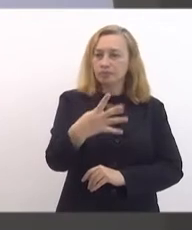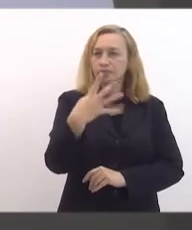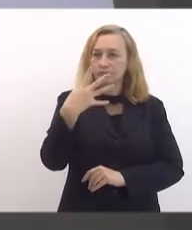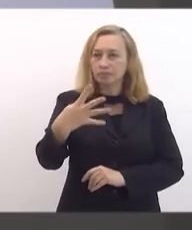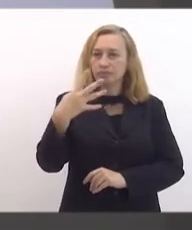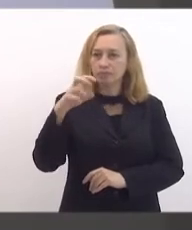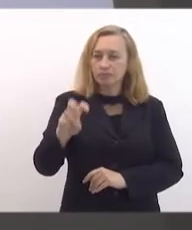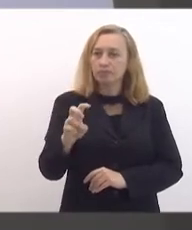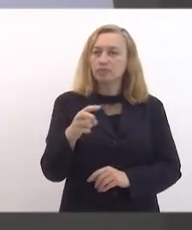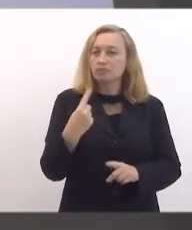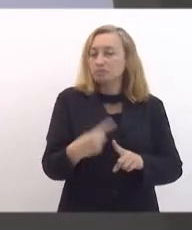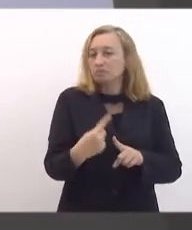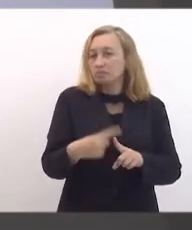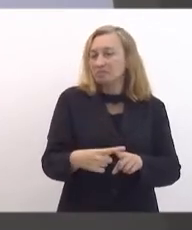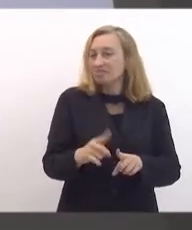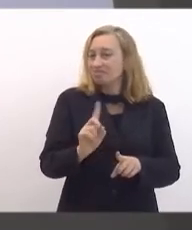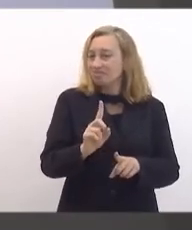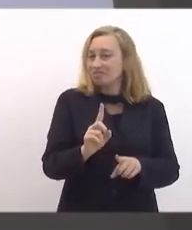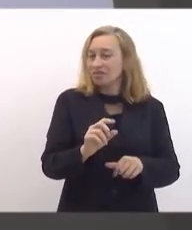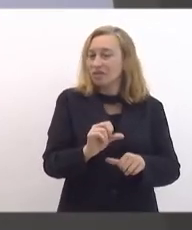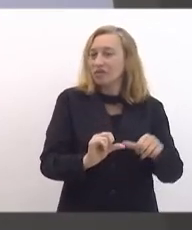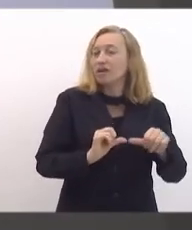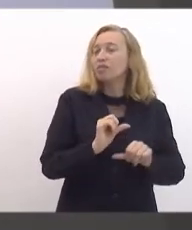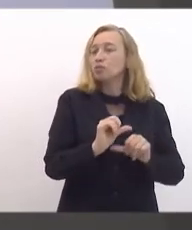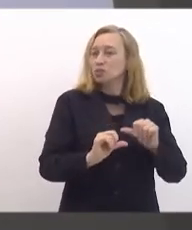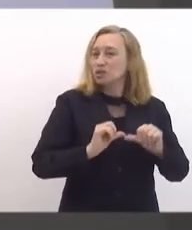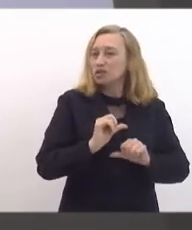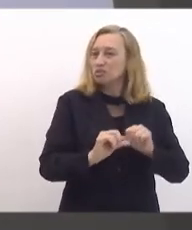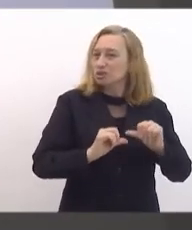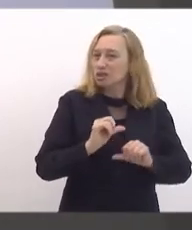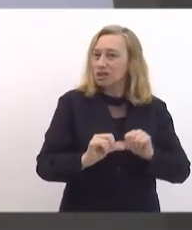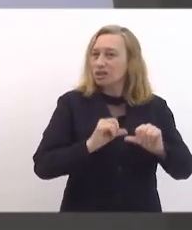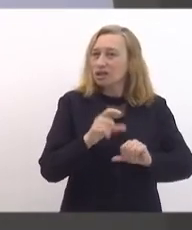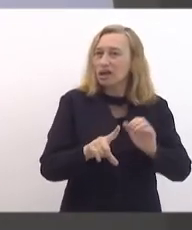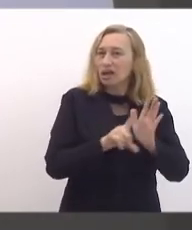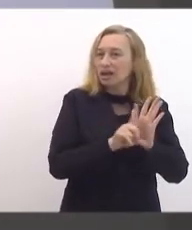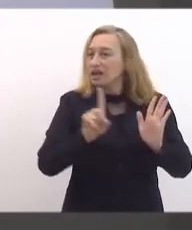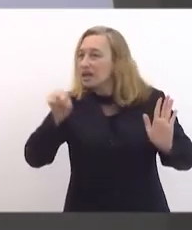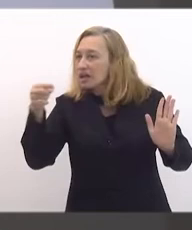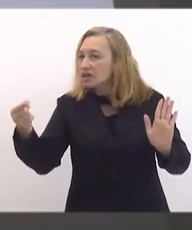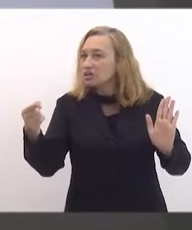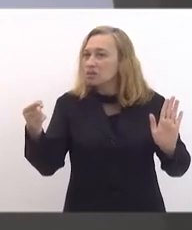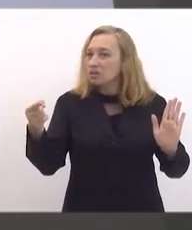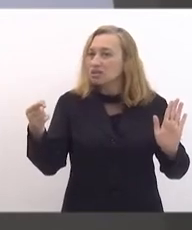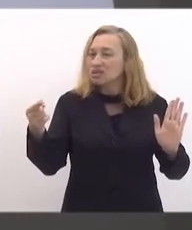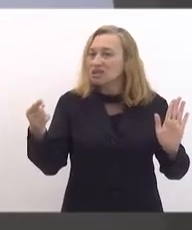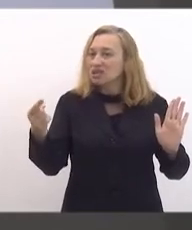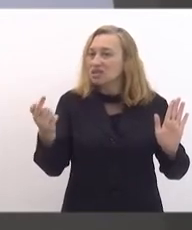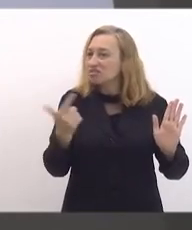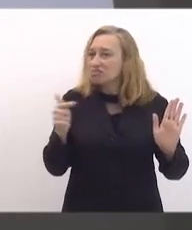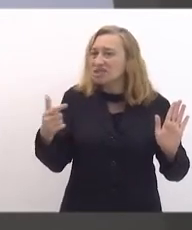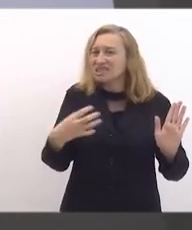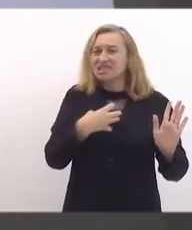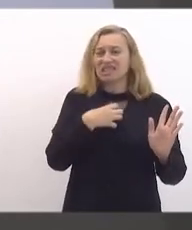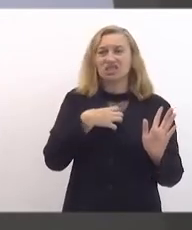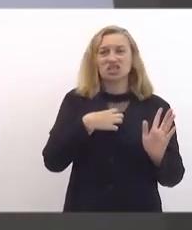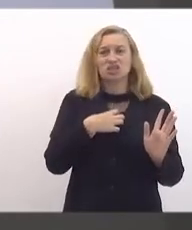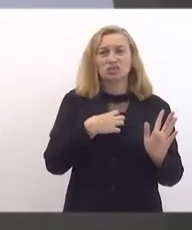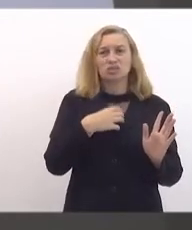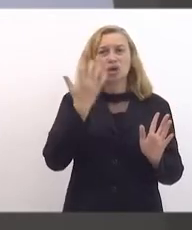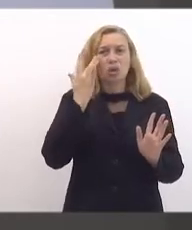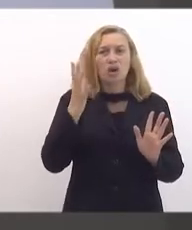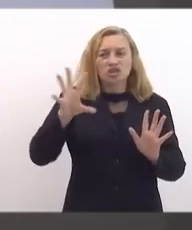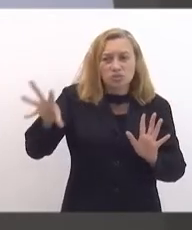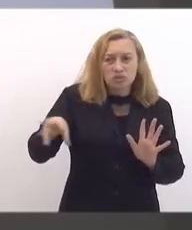eu vou mudando né o uma legislação e as outras depois ficam soltas né então acho que